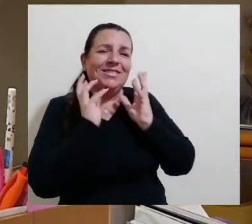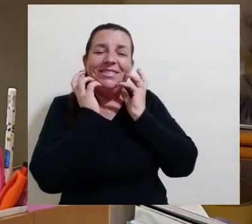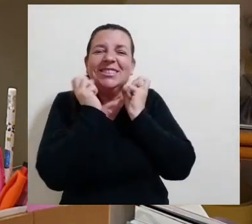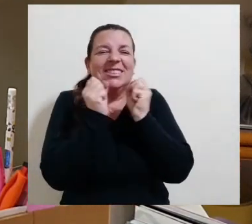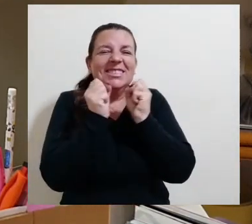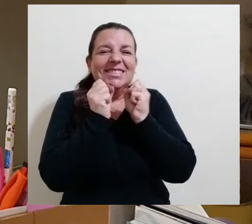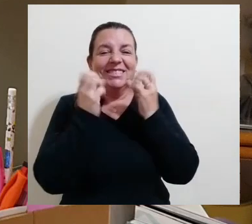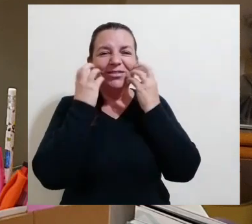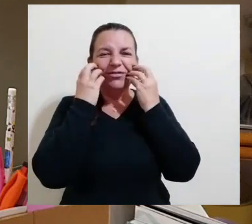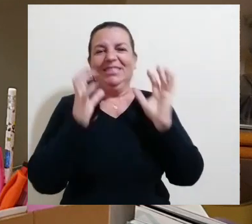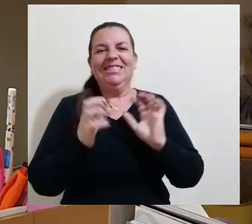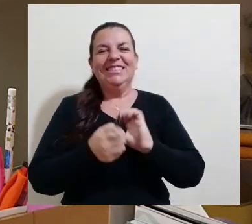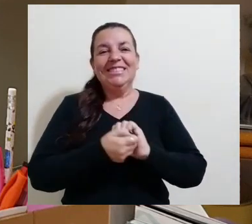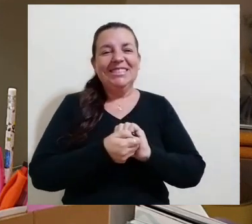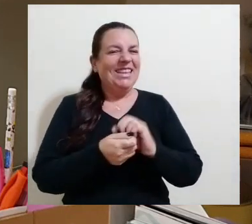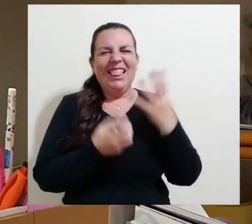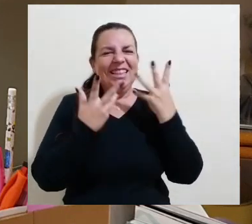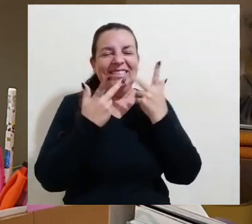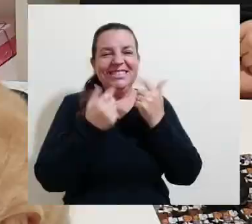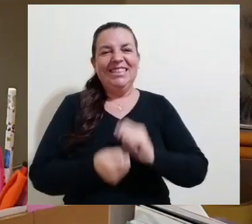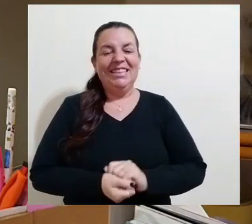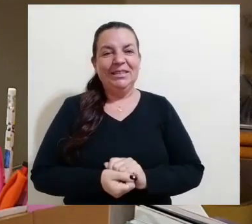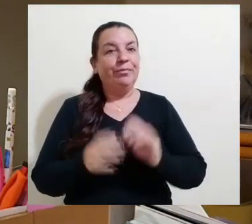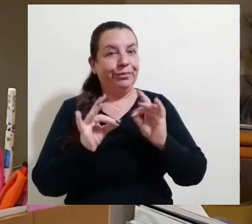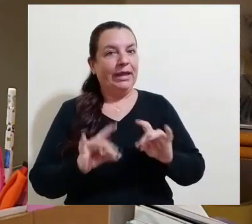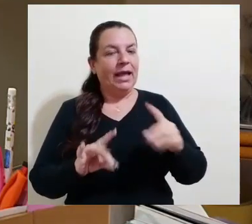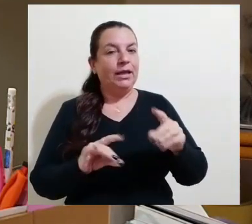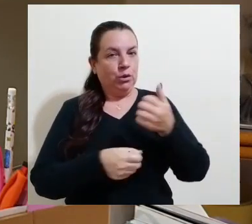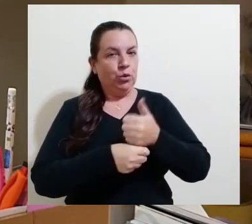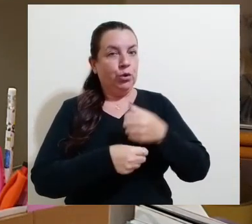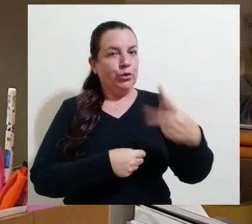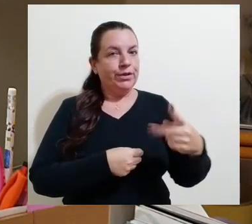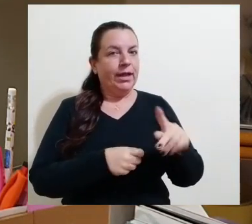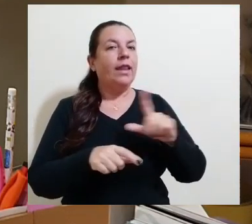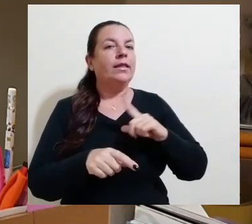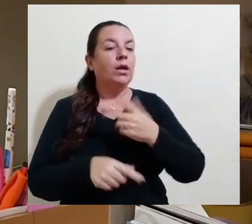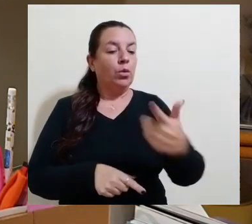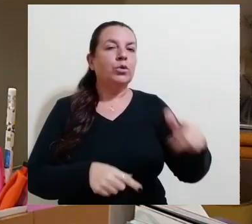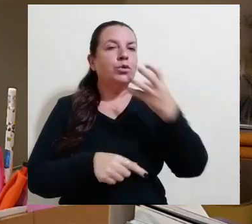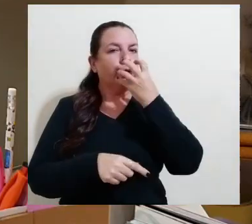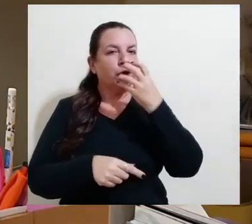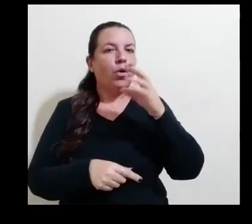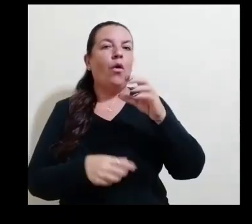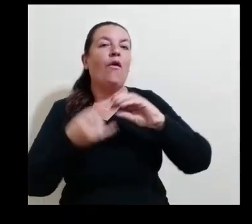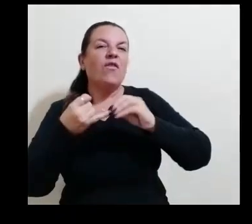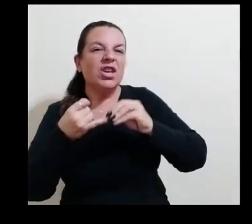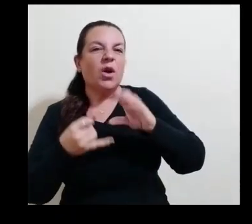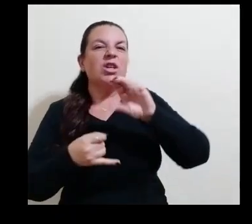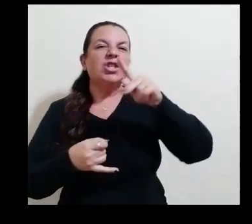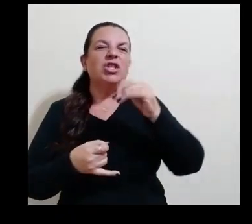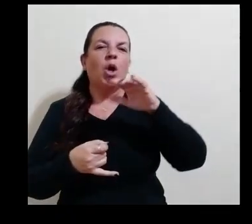descobrir o erro hoje missa no corpo a gente dessa vez tinha cobrindo a outra e detalhe o donos da amora e da doralice tem outros dois cachorrinhos o